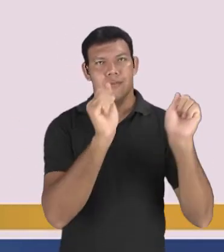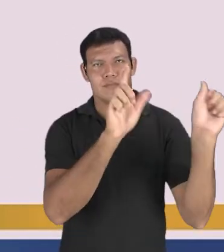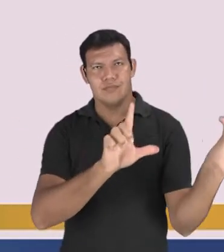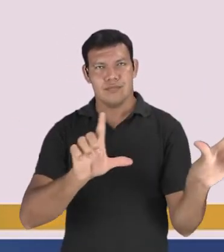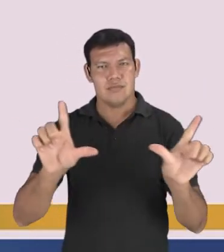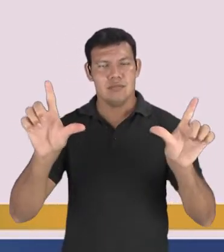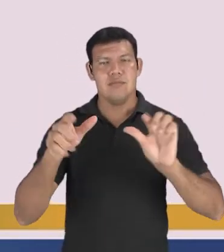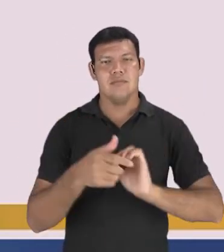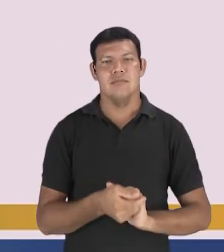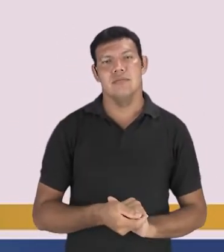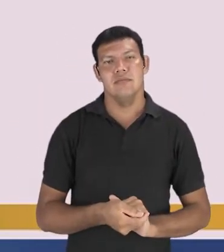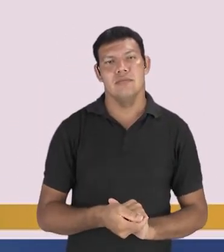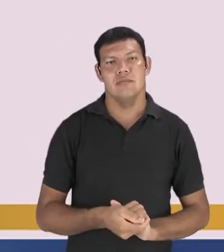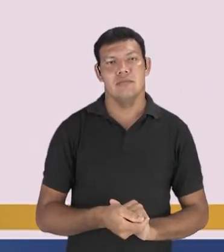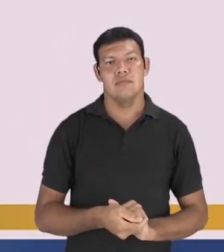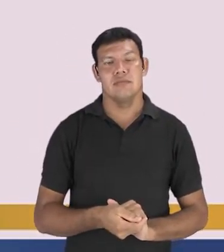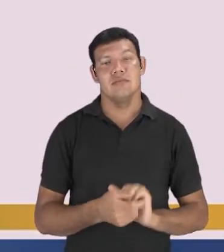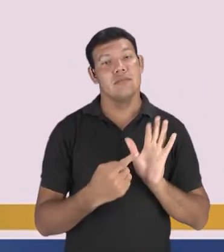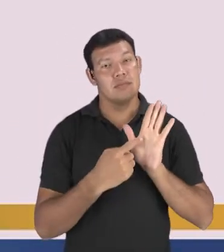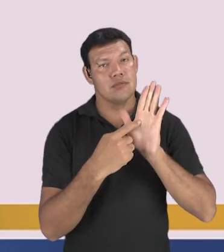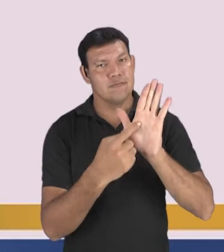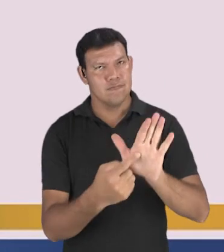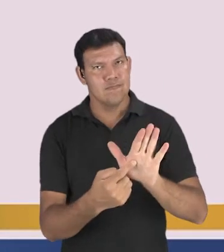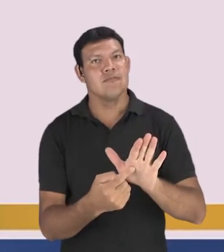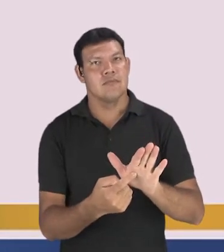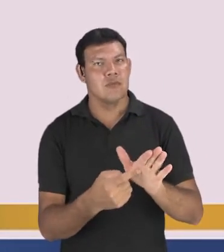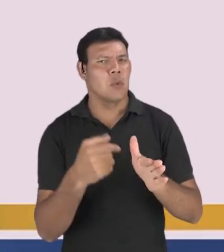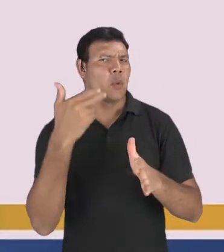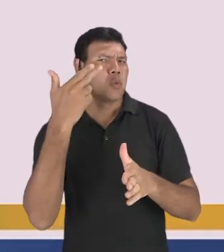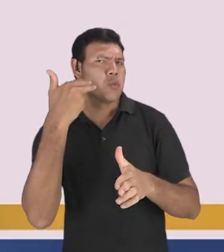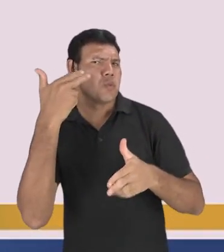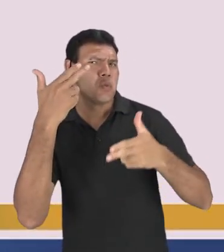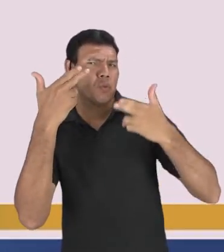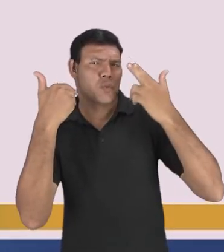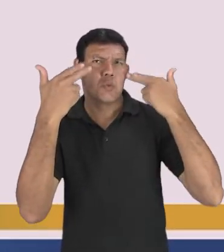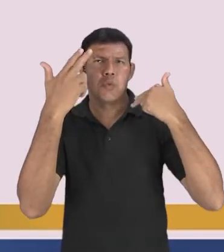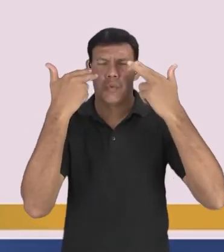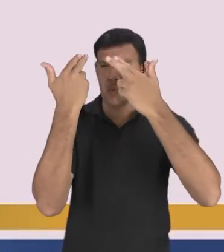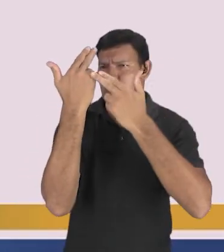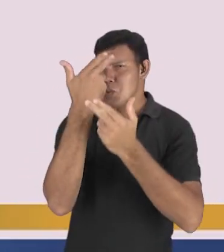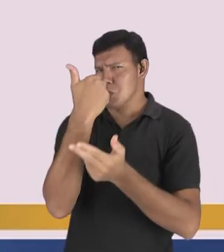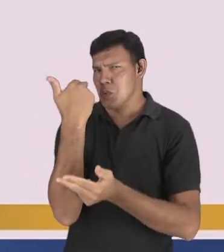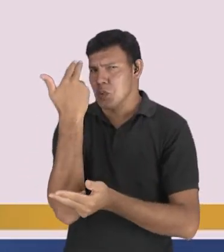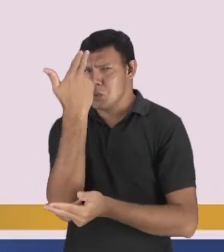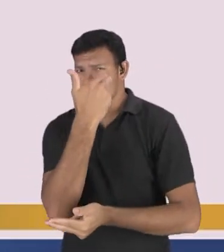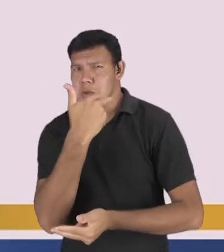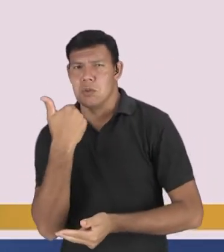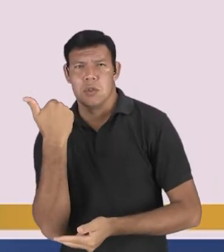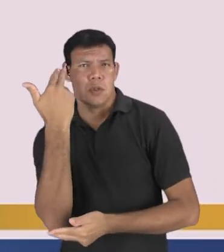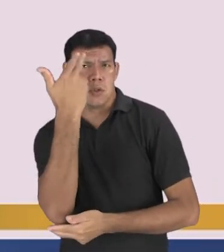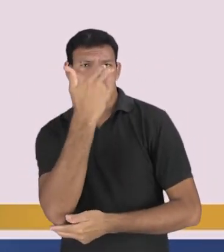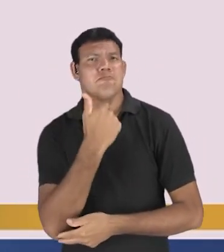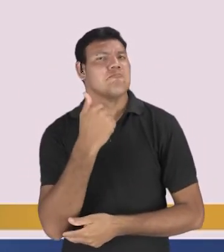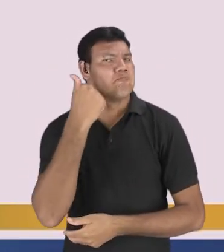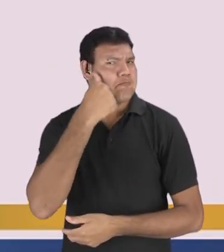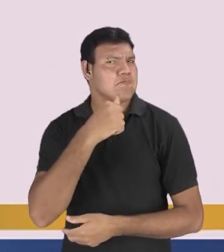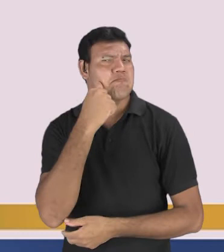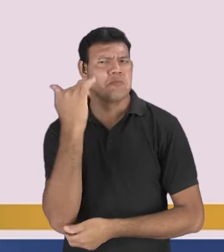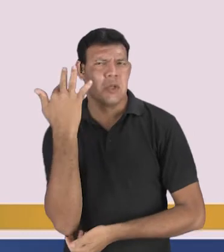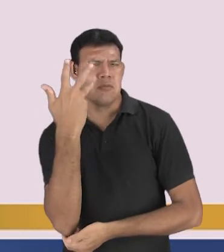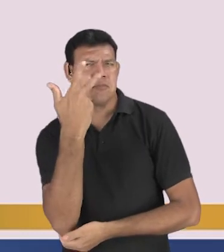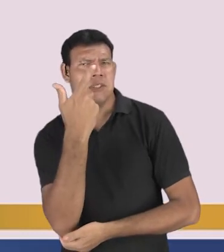Ele modela os vasos de barro, as peças, as esculturas somente com as mãos. E geralmente